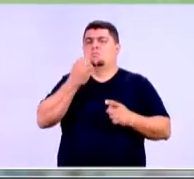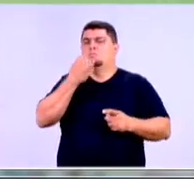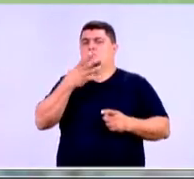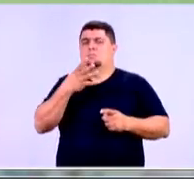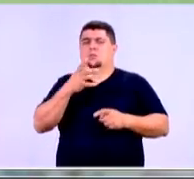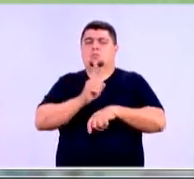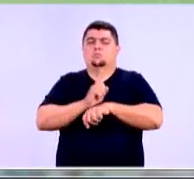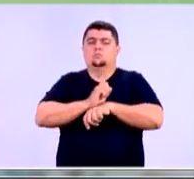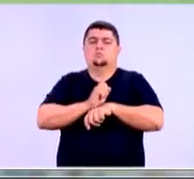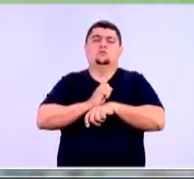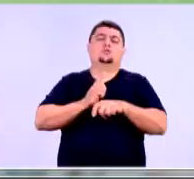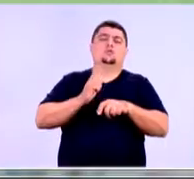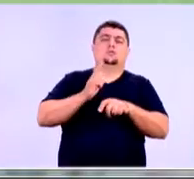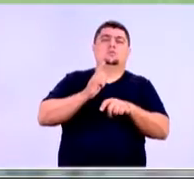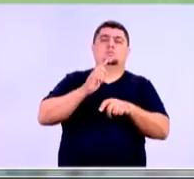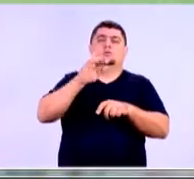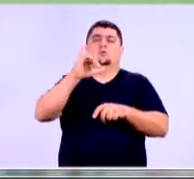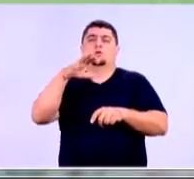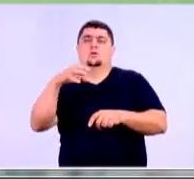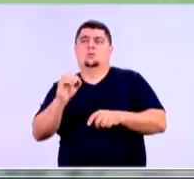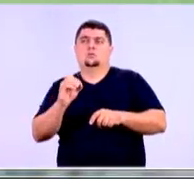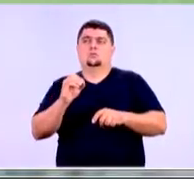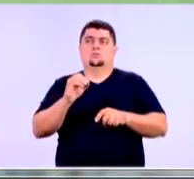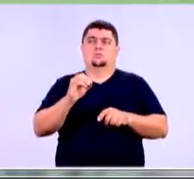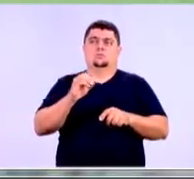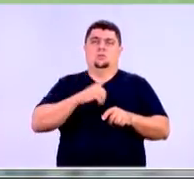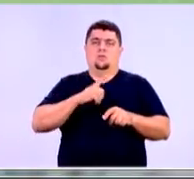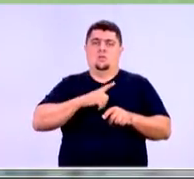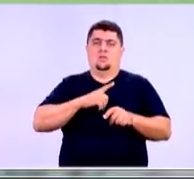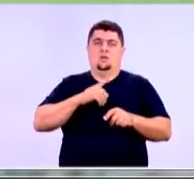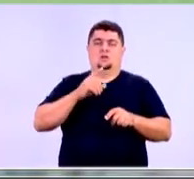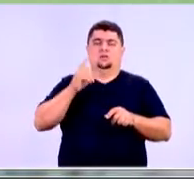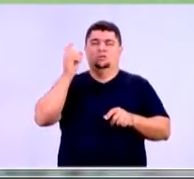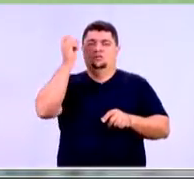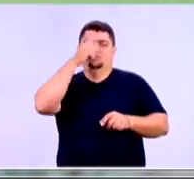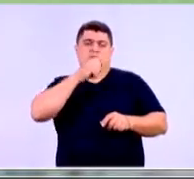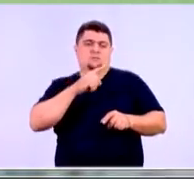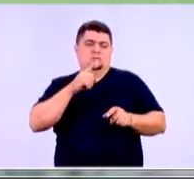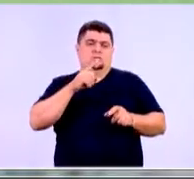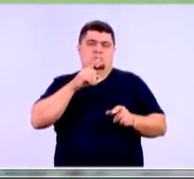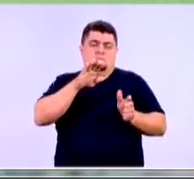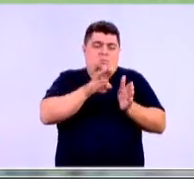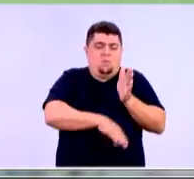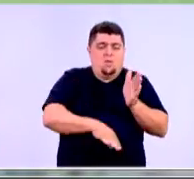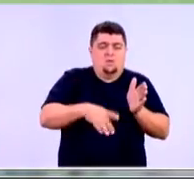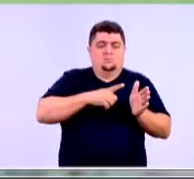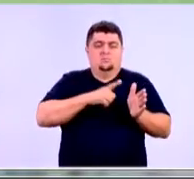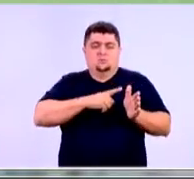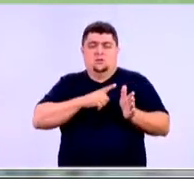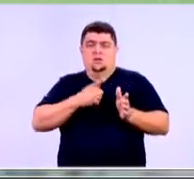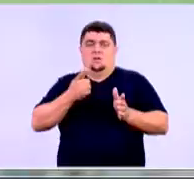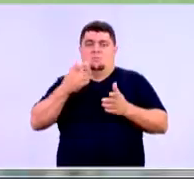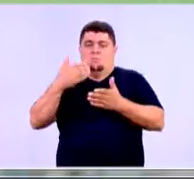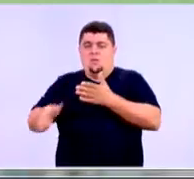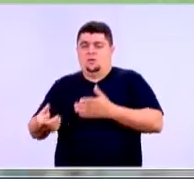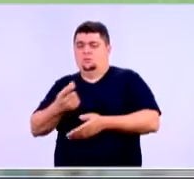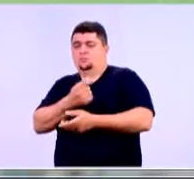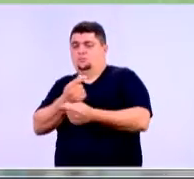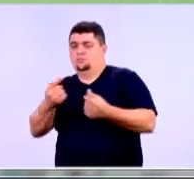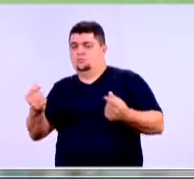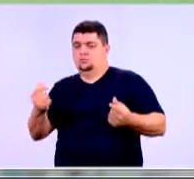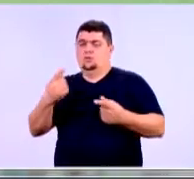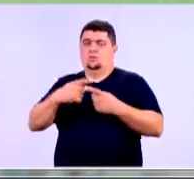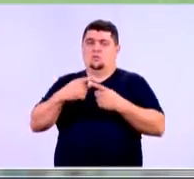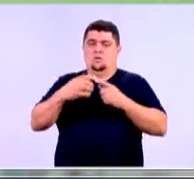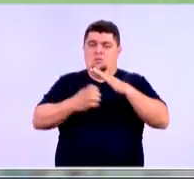risco. O gerenciamento de risco promove a redução da variabilidade dos futuros fluxos de caixa, valorizando e